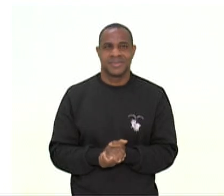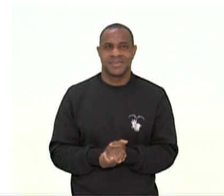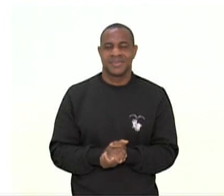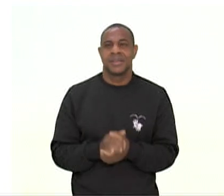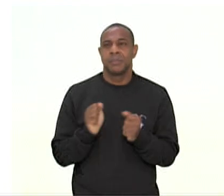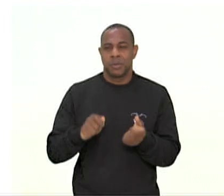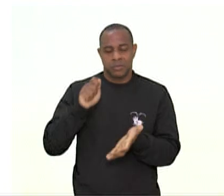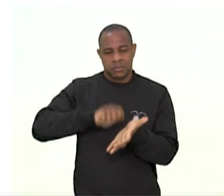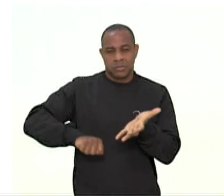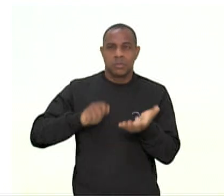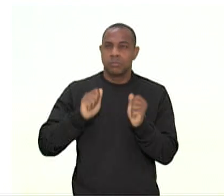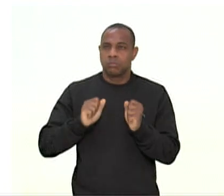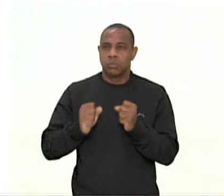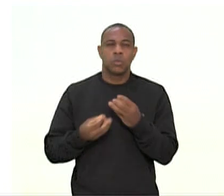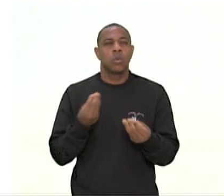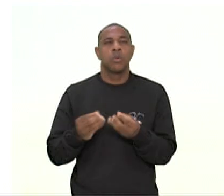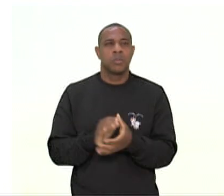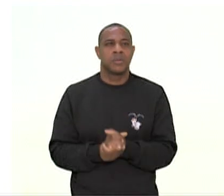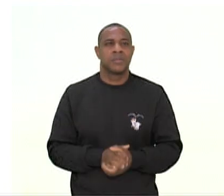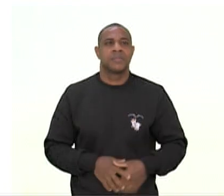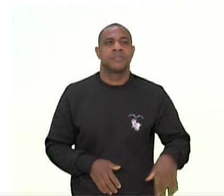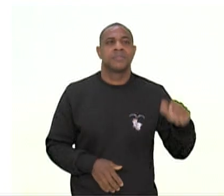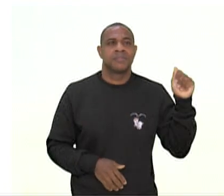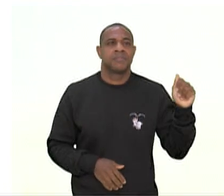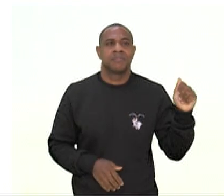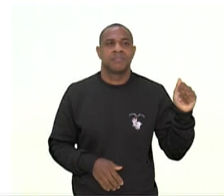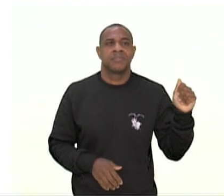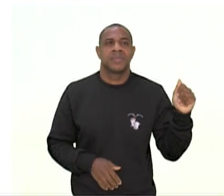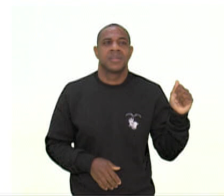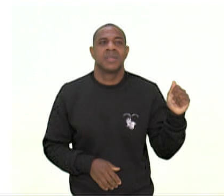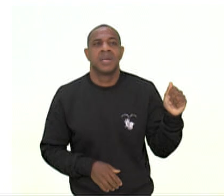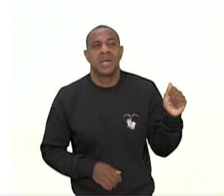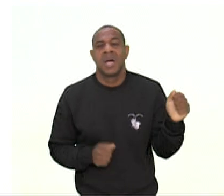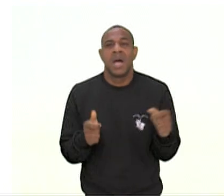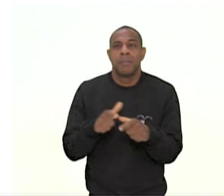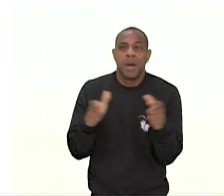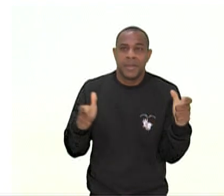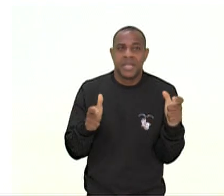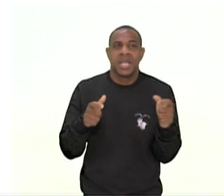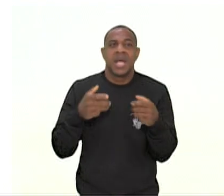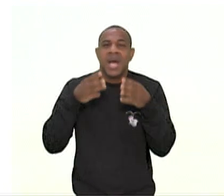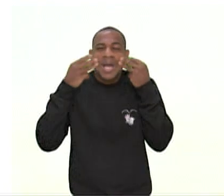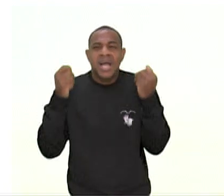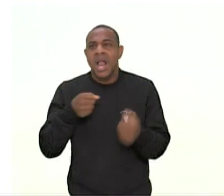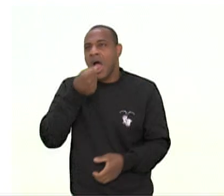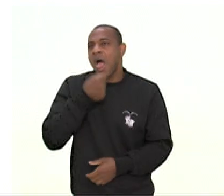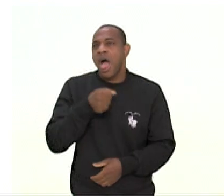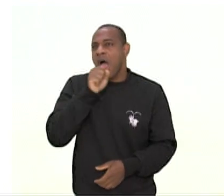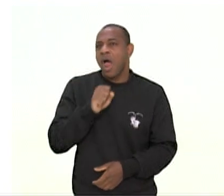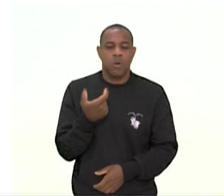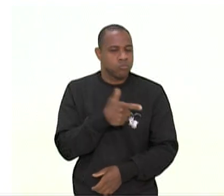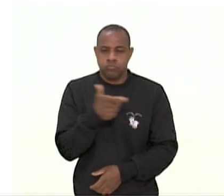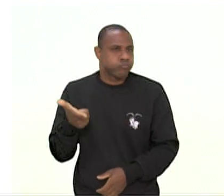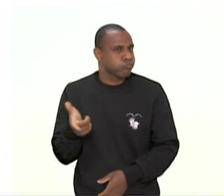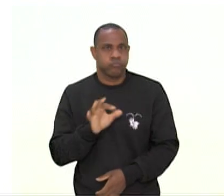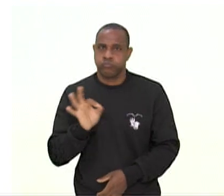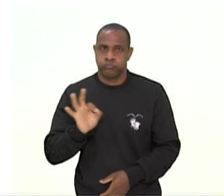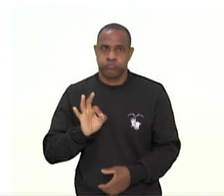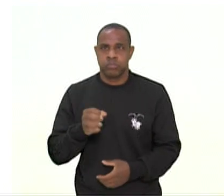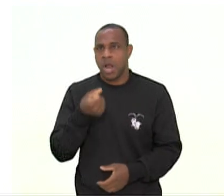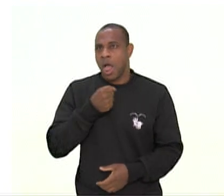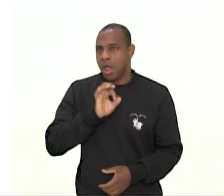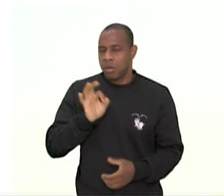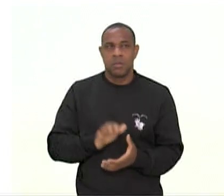de reescrever essa frase? Sim, vamos descobrir juntos? Letra A. A maioria dos gatos não tomavam sorvete. Letra